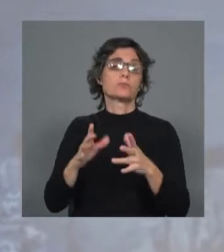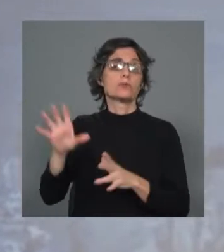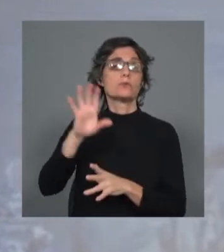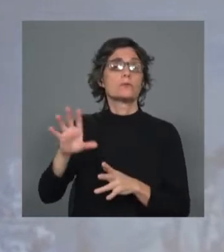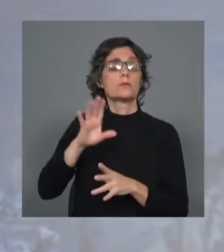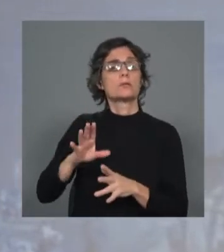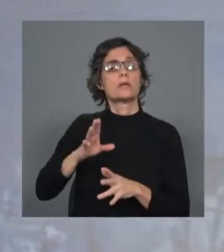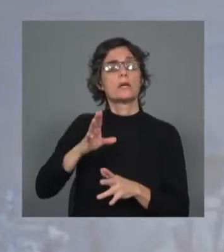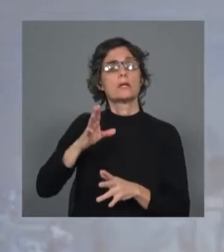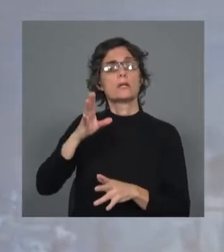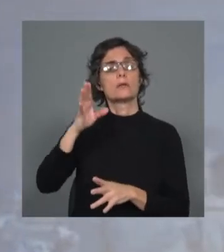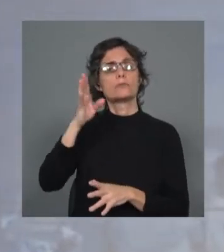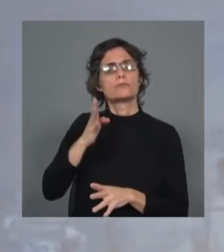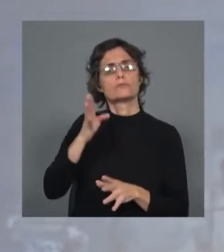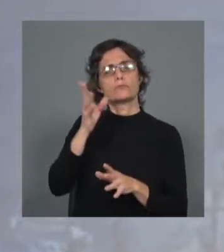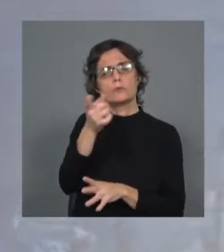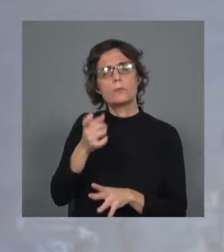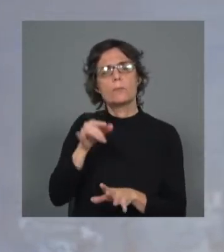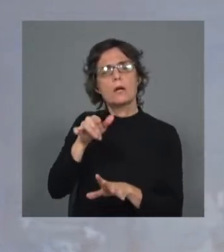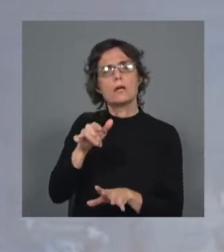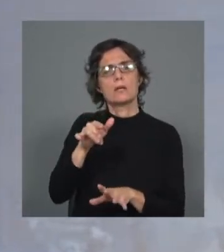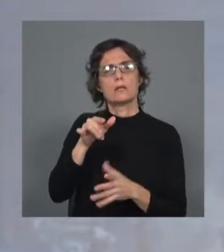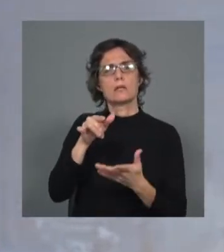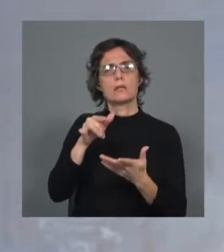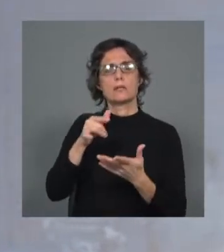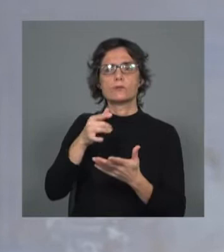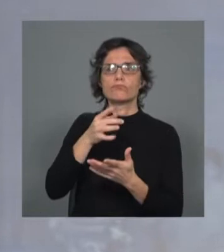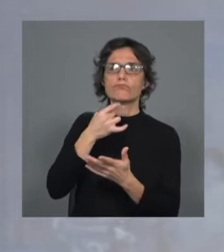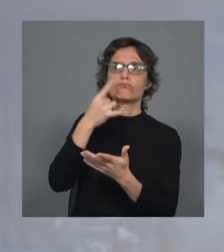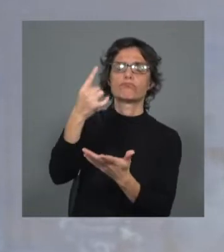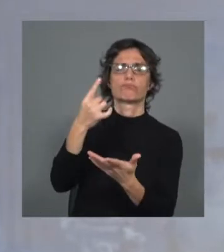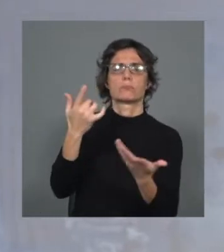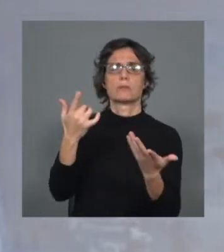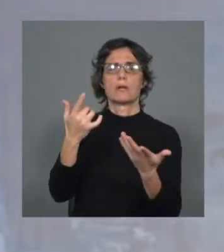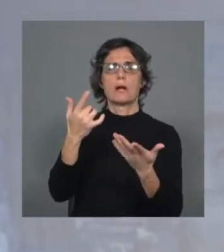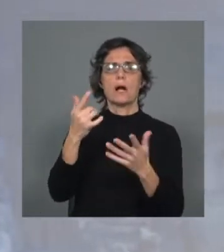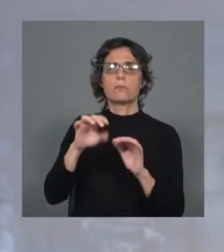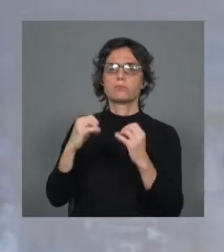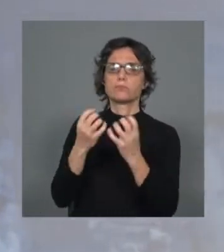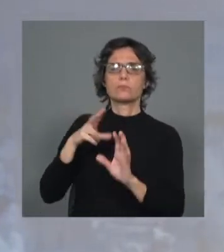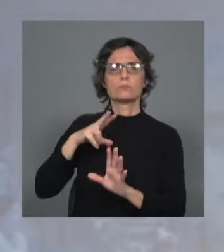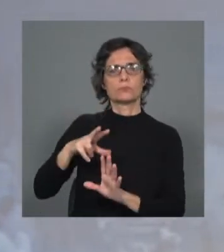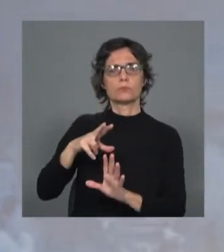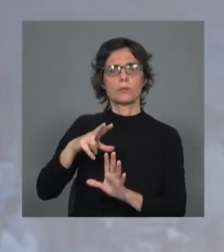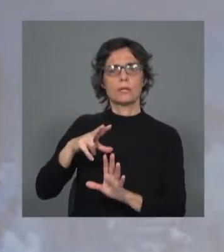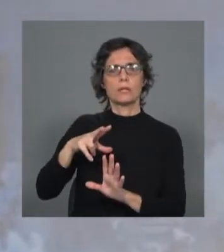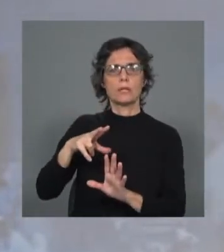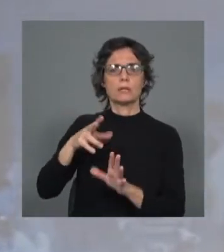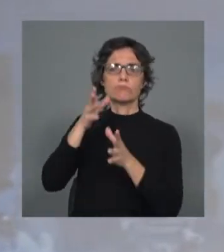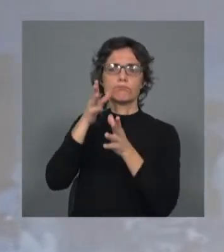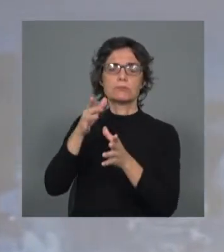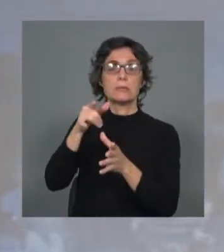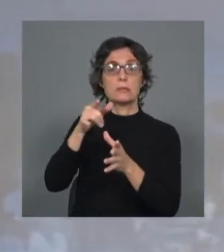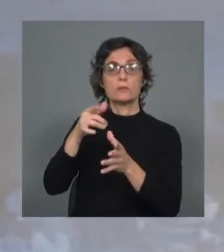nota Uma Paz Duradoura, em que lança apelos à sociedade portuguesa, que queremos olhar com Pedro Vaz Pato, que está connosco,